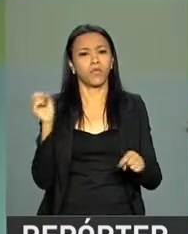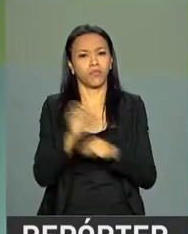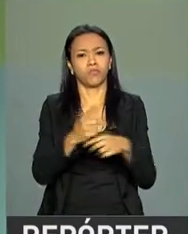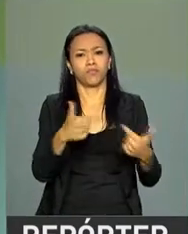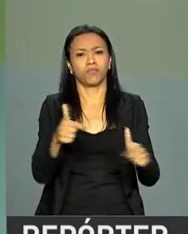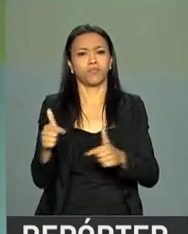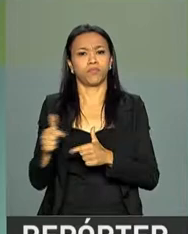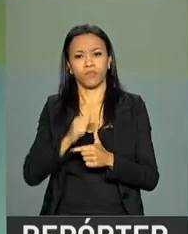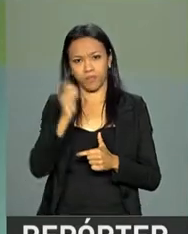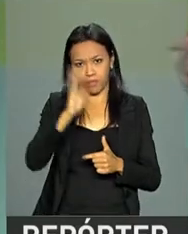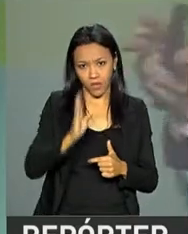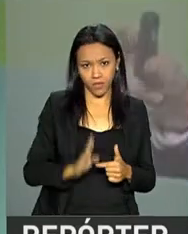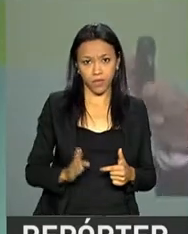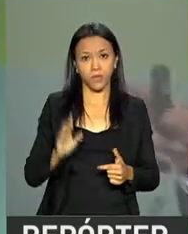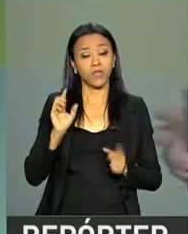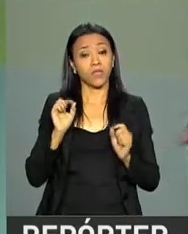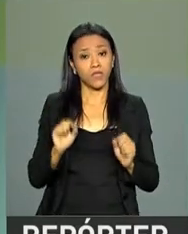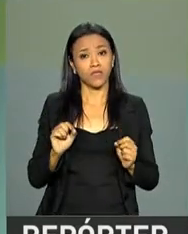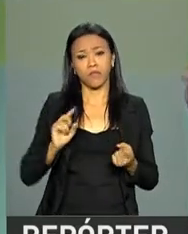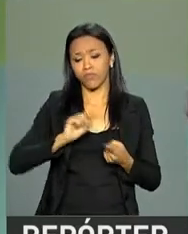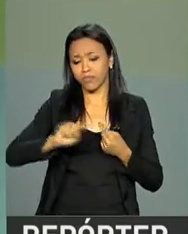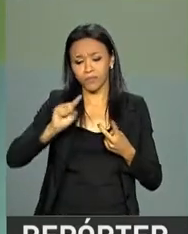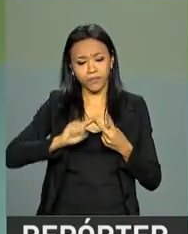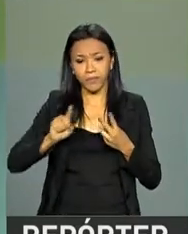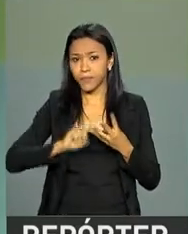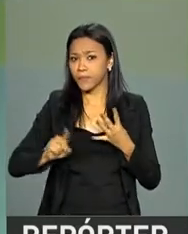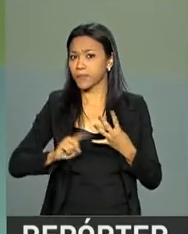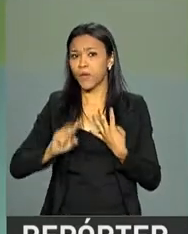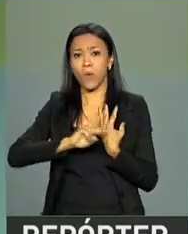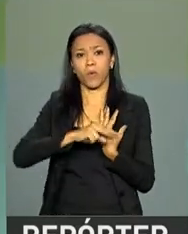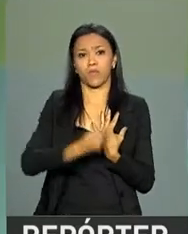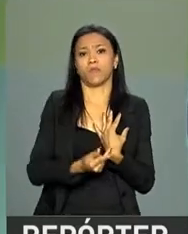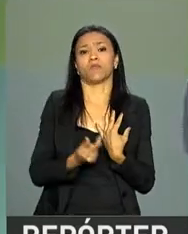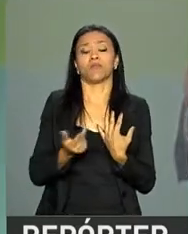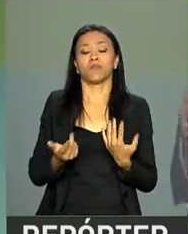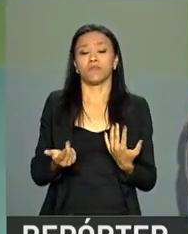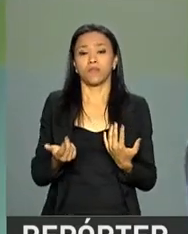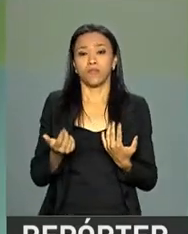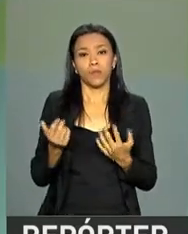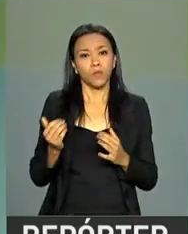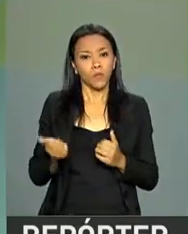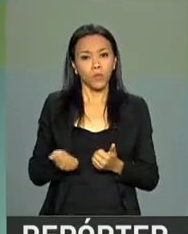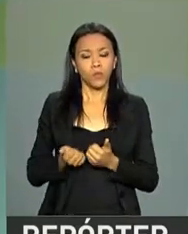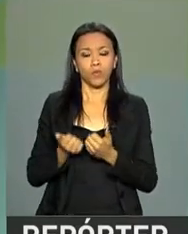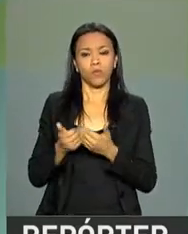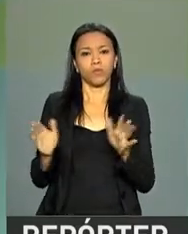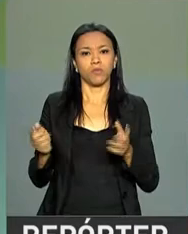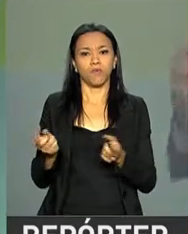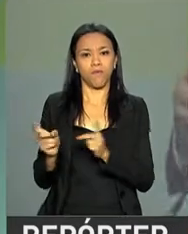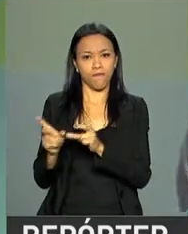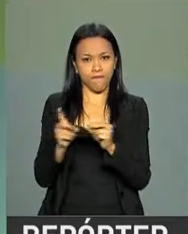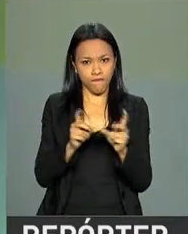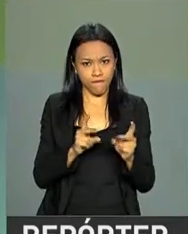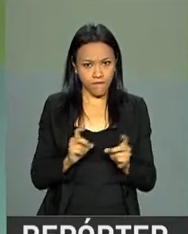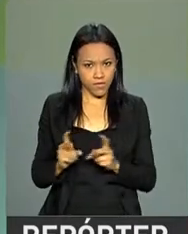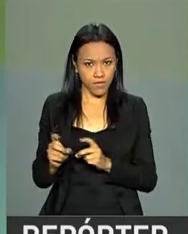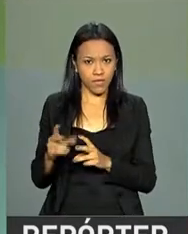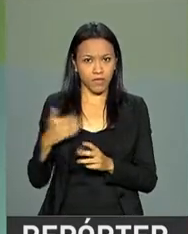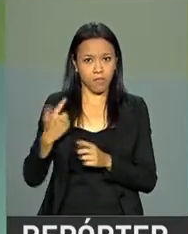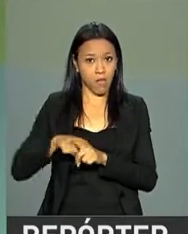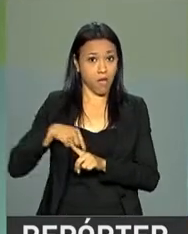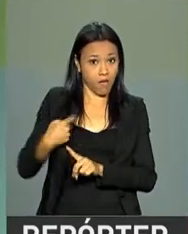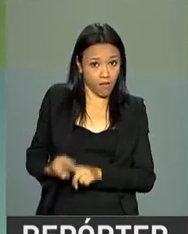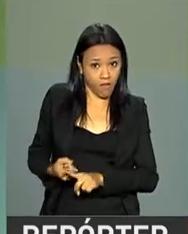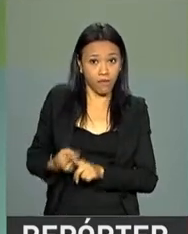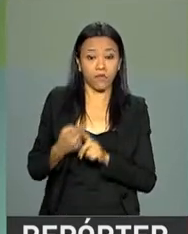com resultados diversos da economia, porque aí começa a aumentar vendas mais, começa a aumentar,